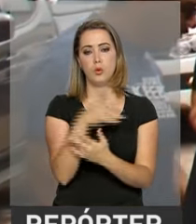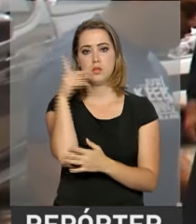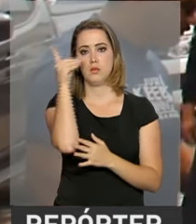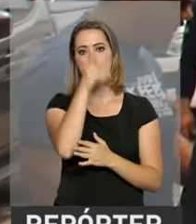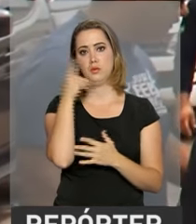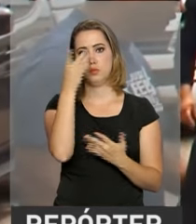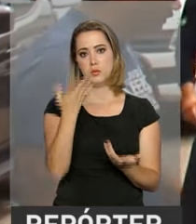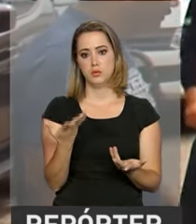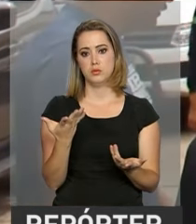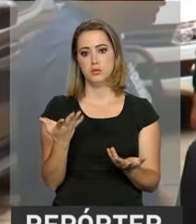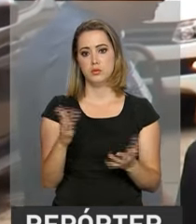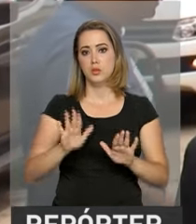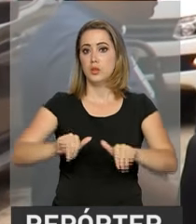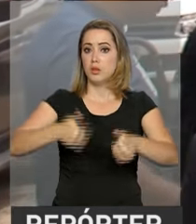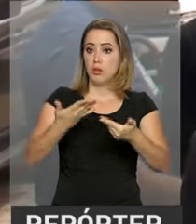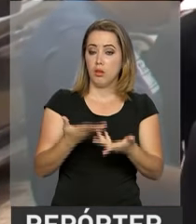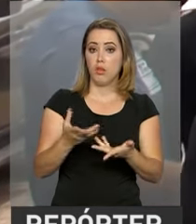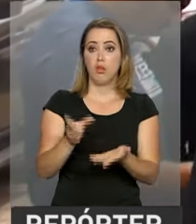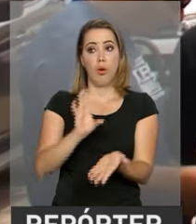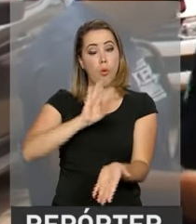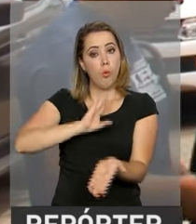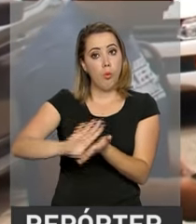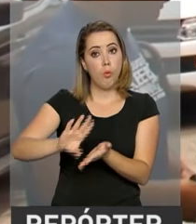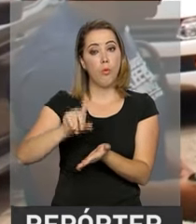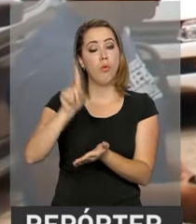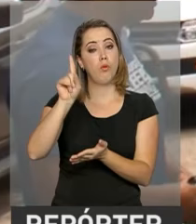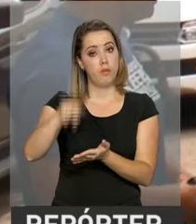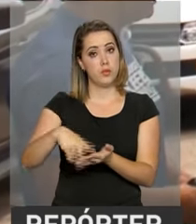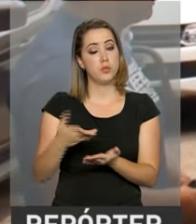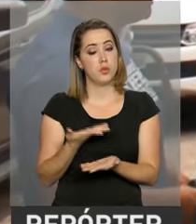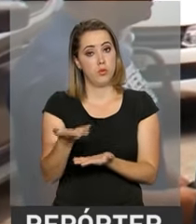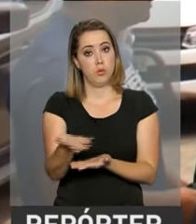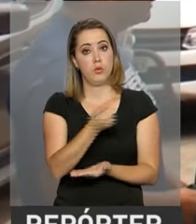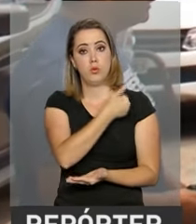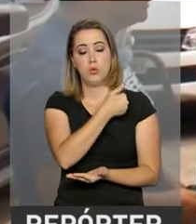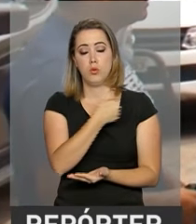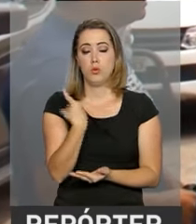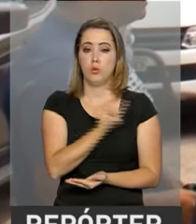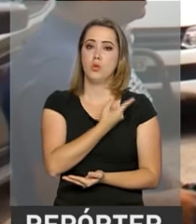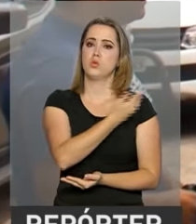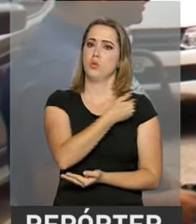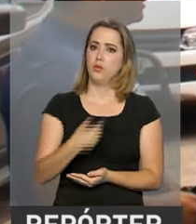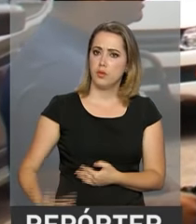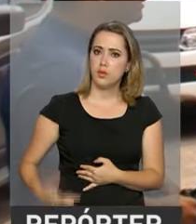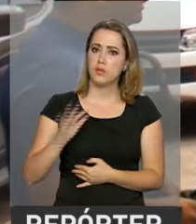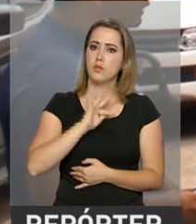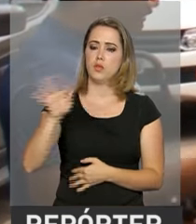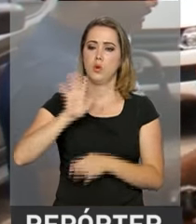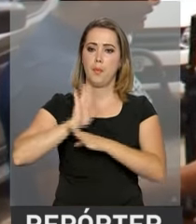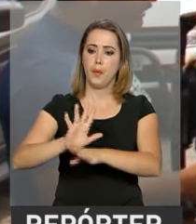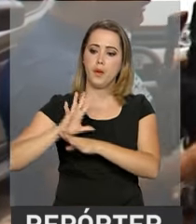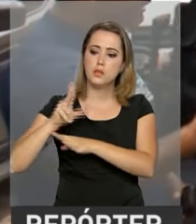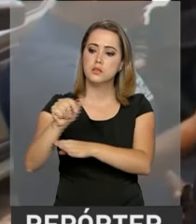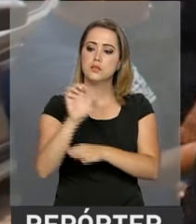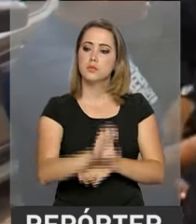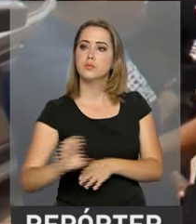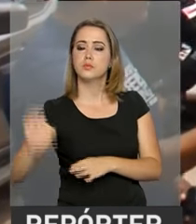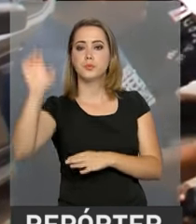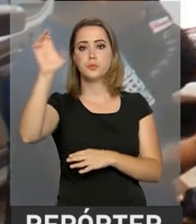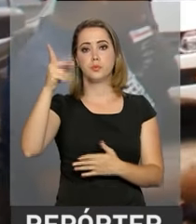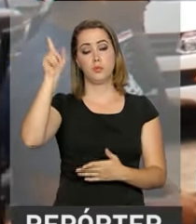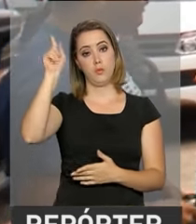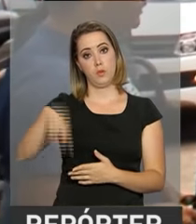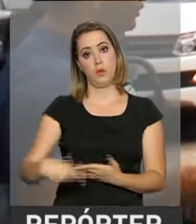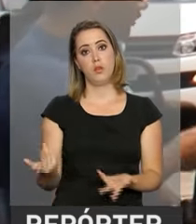Então, o investimento que deve ser feito, é isso que nós no governo federal apostamos e vamos apoiar todos os estados, é